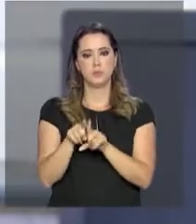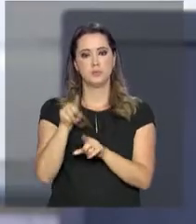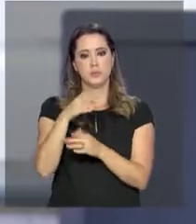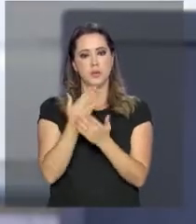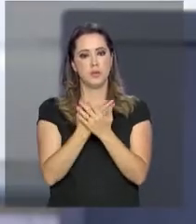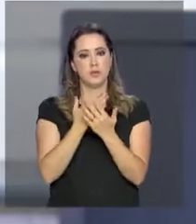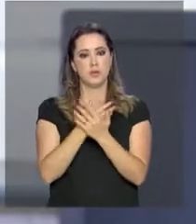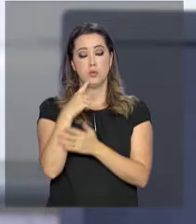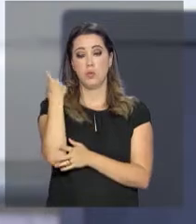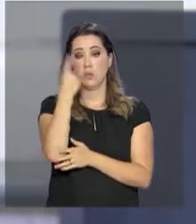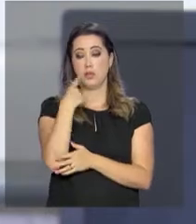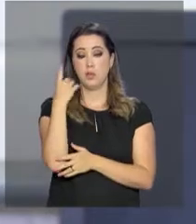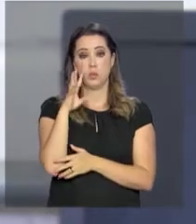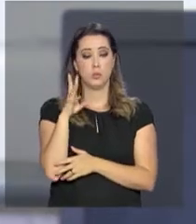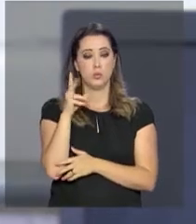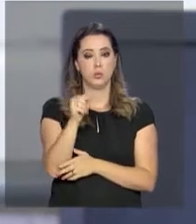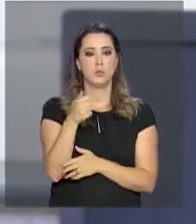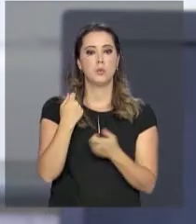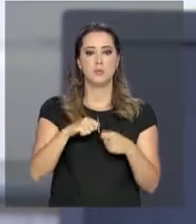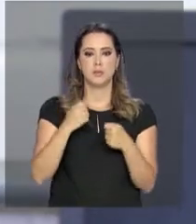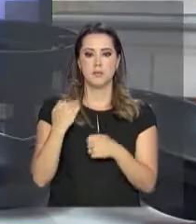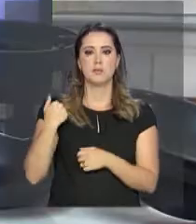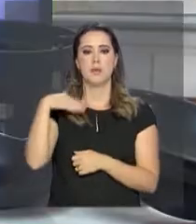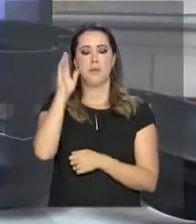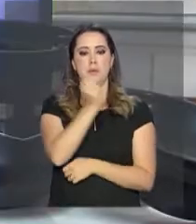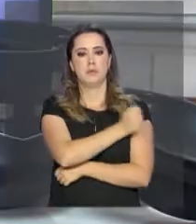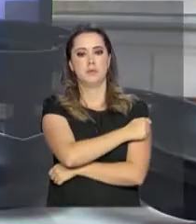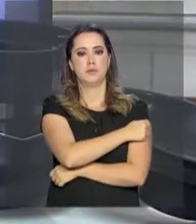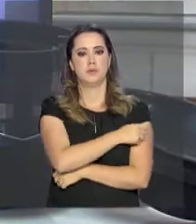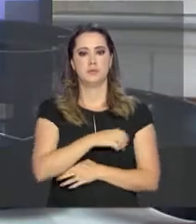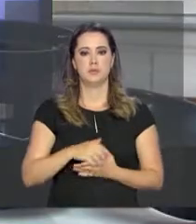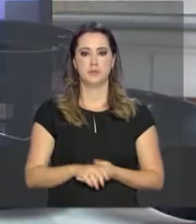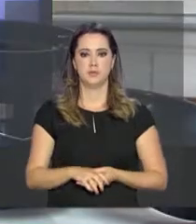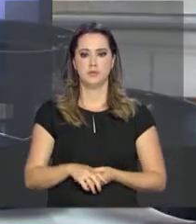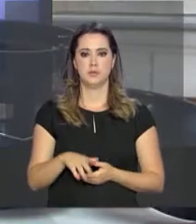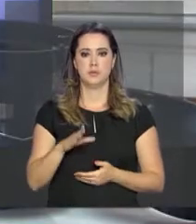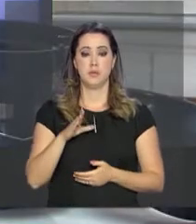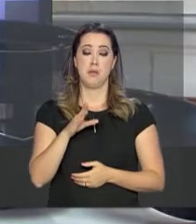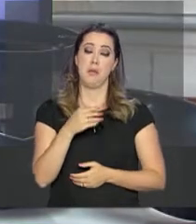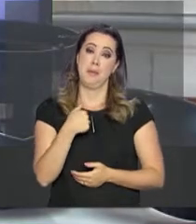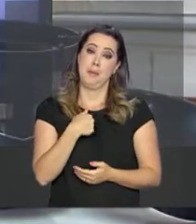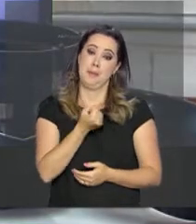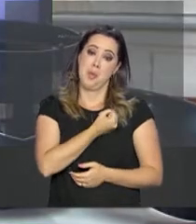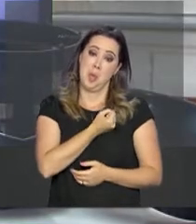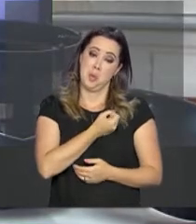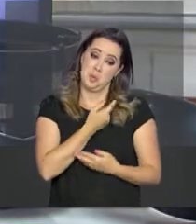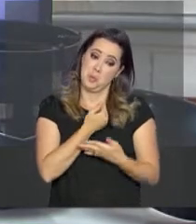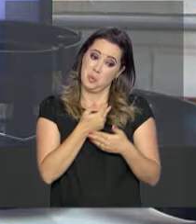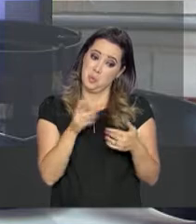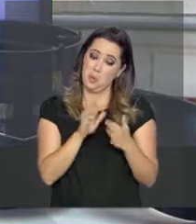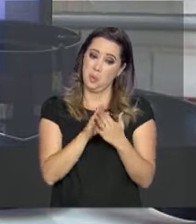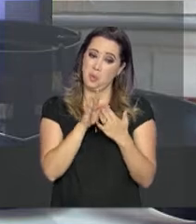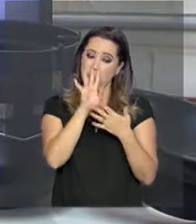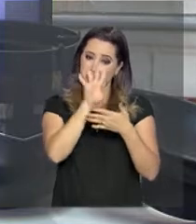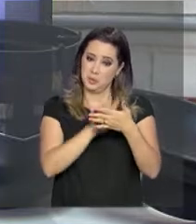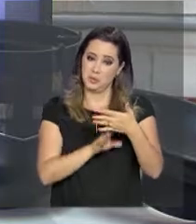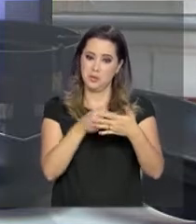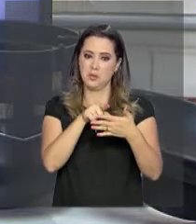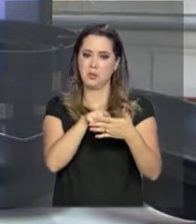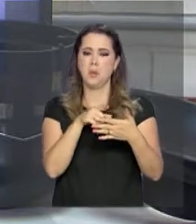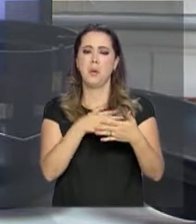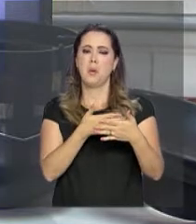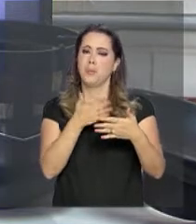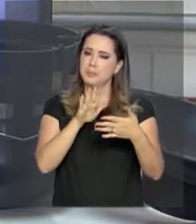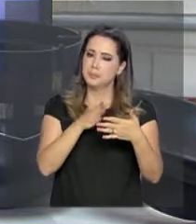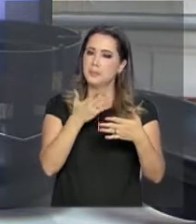estudar em período integral exige mais do aluno minhas notas não melhoraram mas eu posso dizer que quanto à aprendizado aprendi